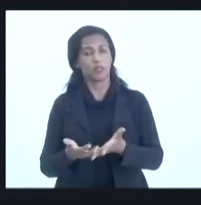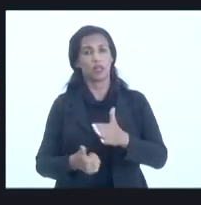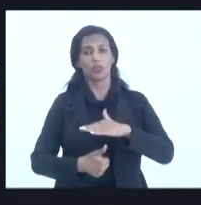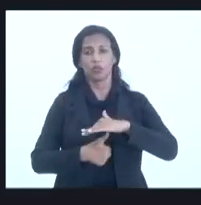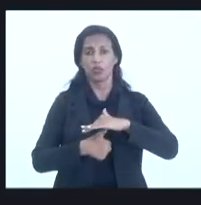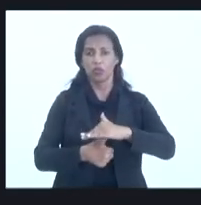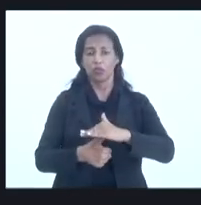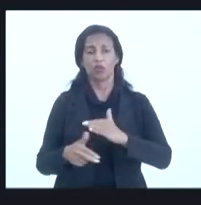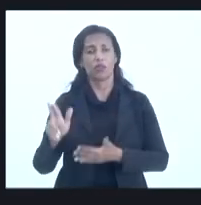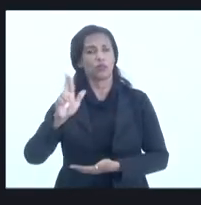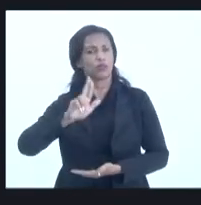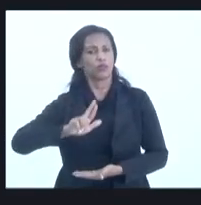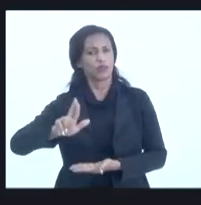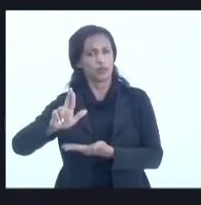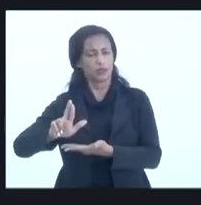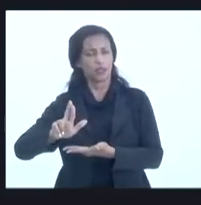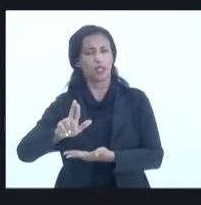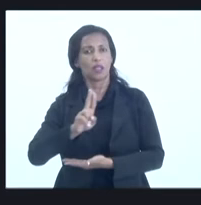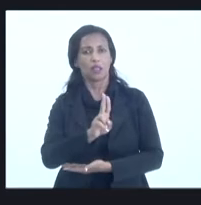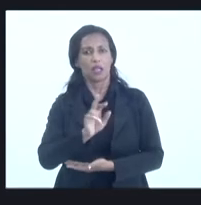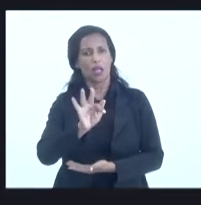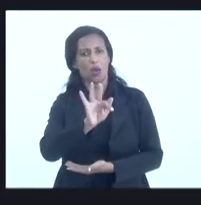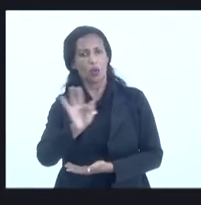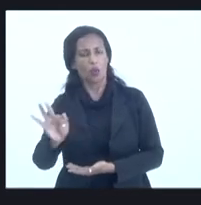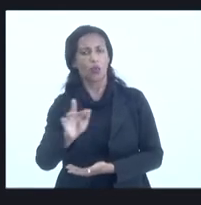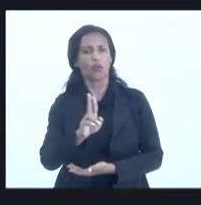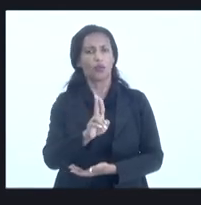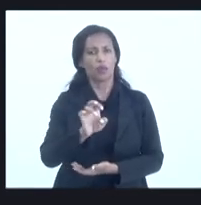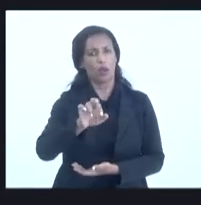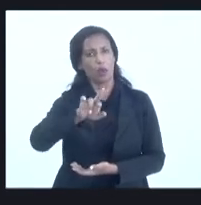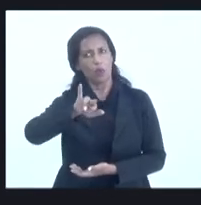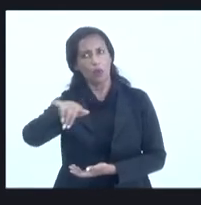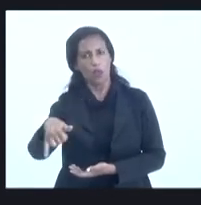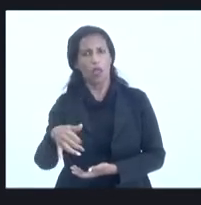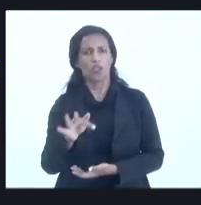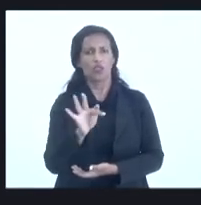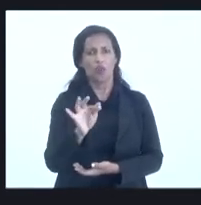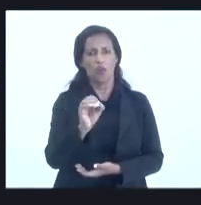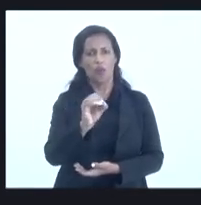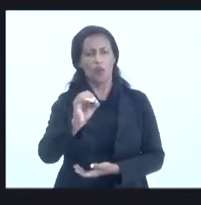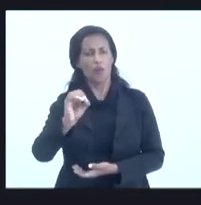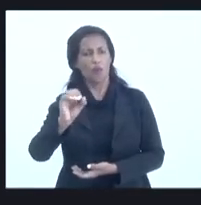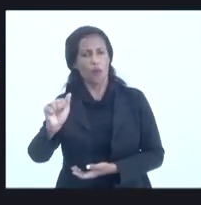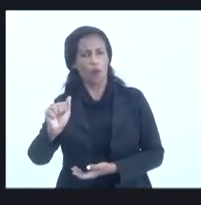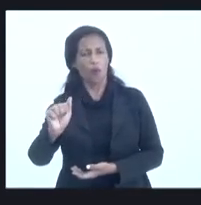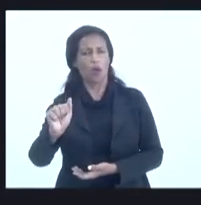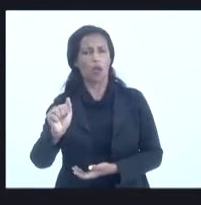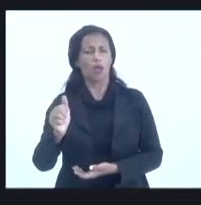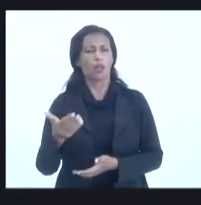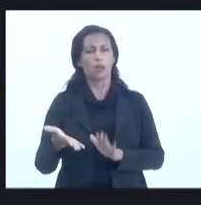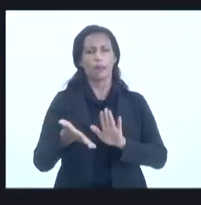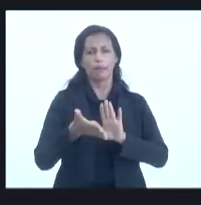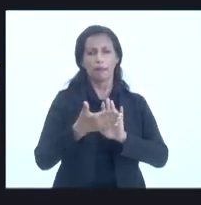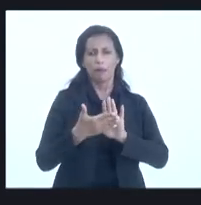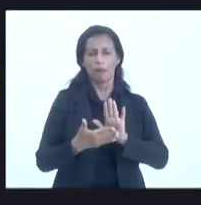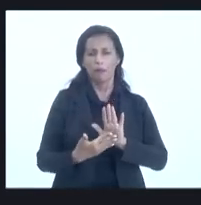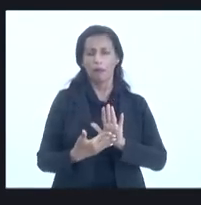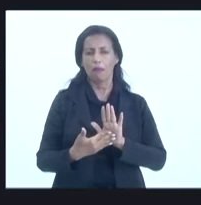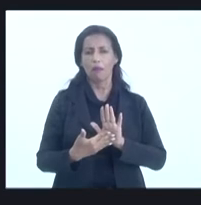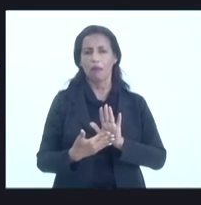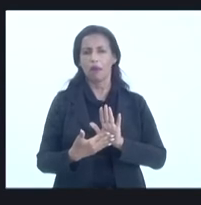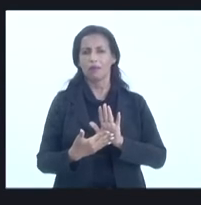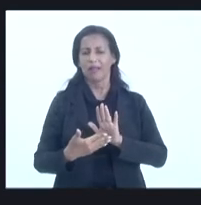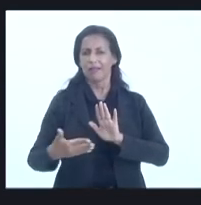reitores das universidades, né, da UF, UERJ, a FOA, que pautaram, né, com